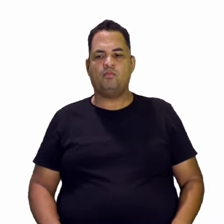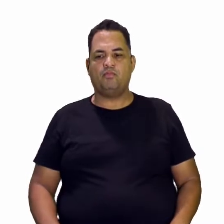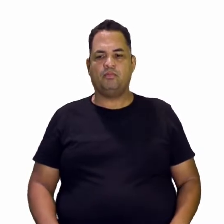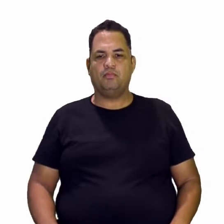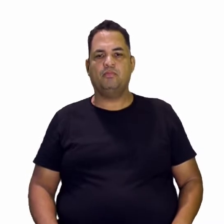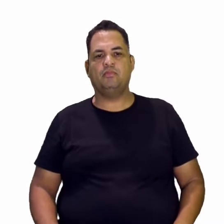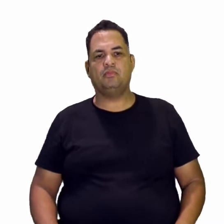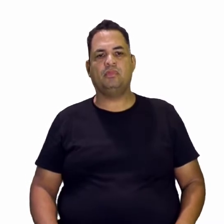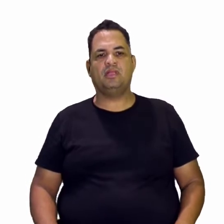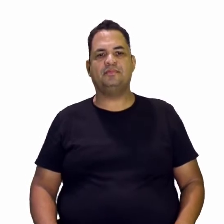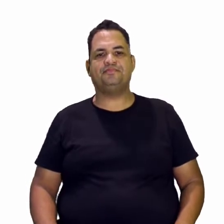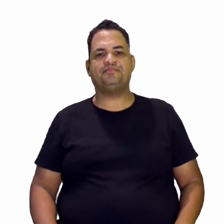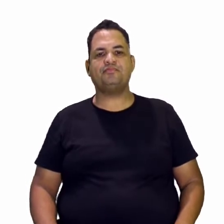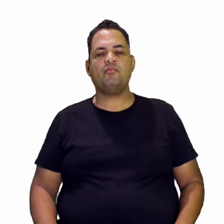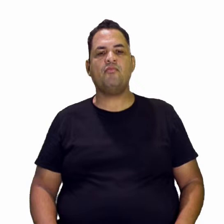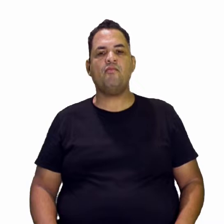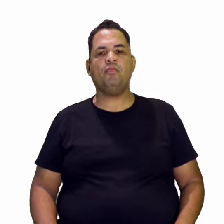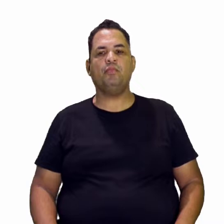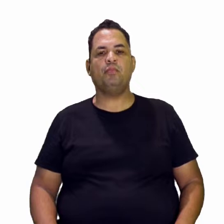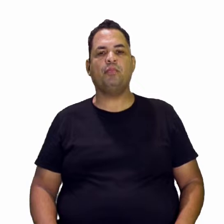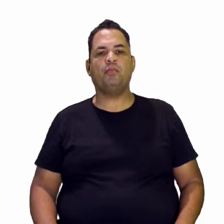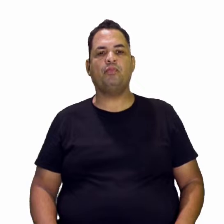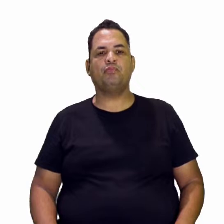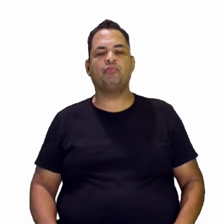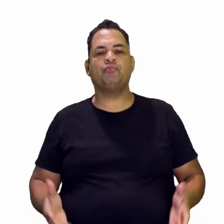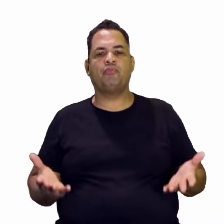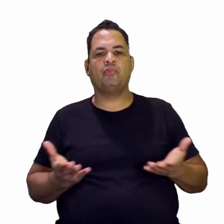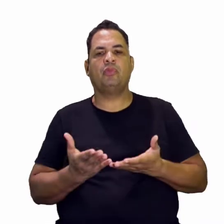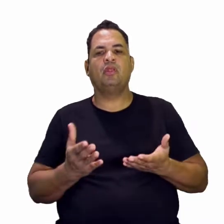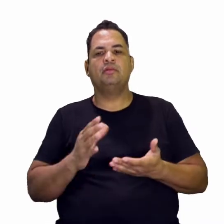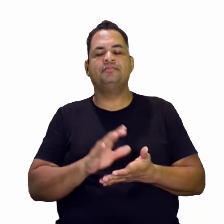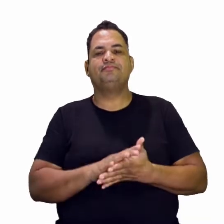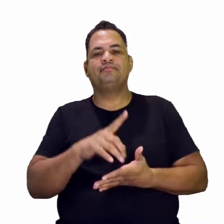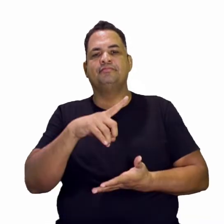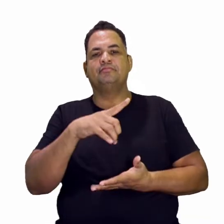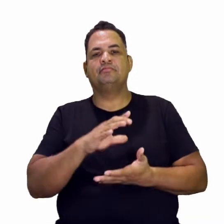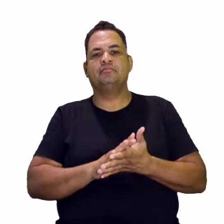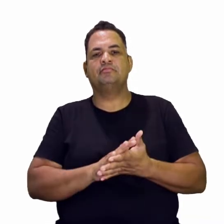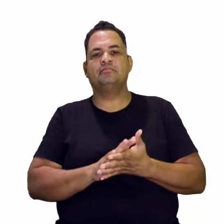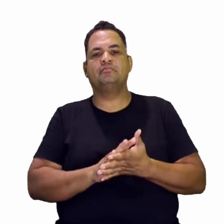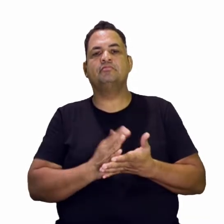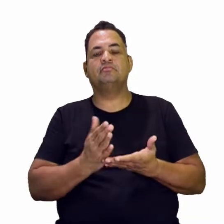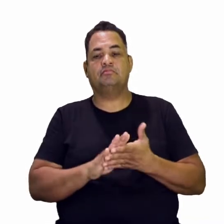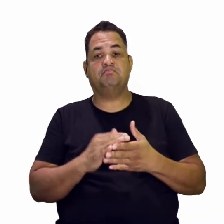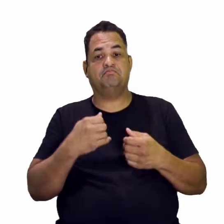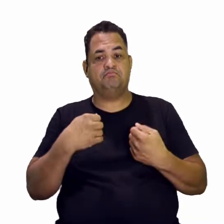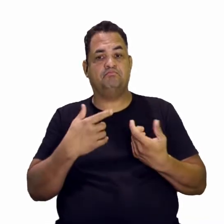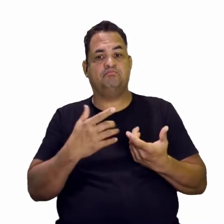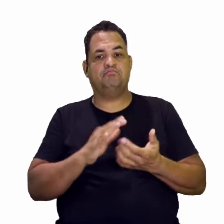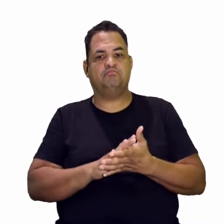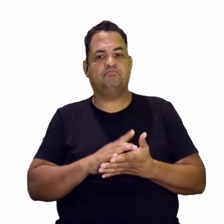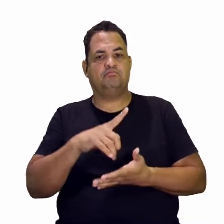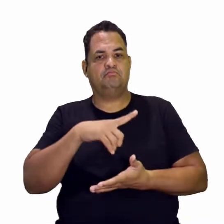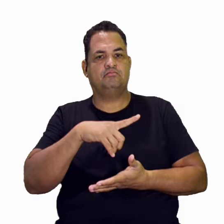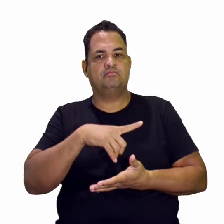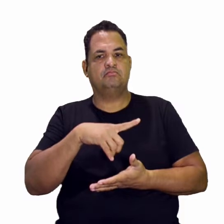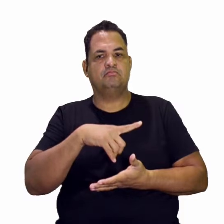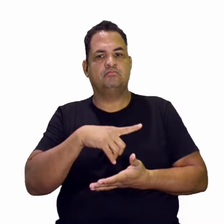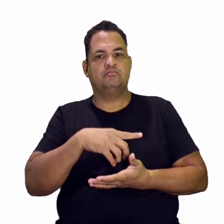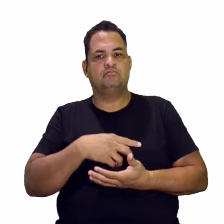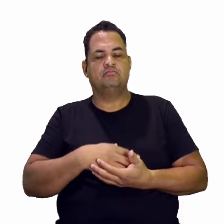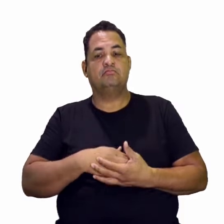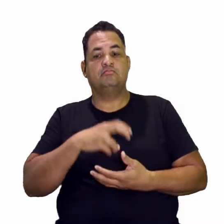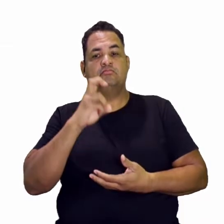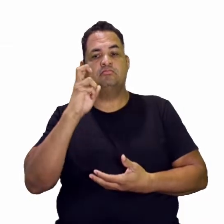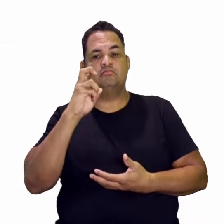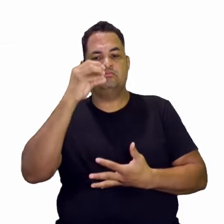bem? Vamos lá então. E atualmente, gente, é considerado, tudo bem,